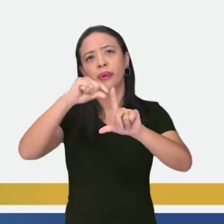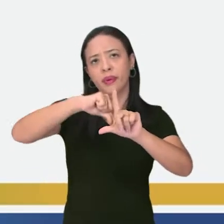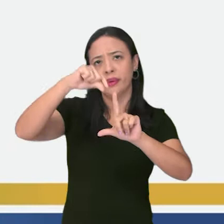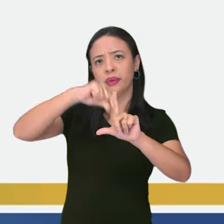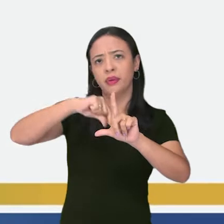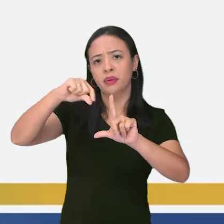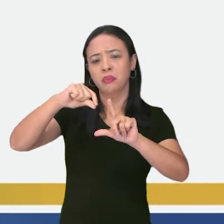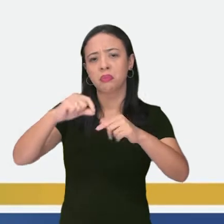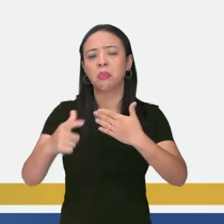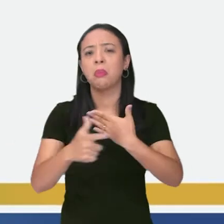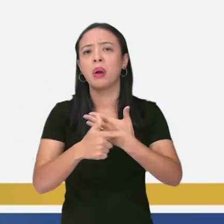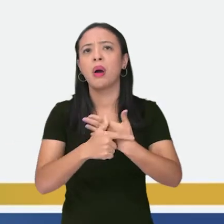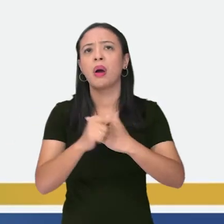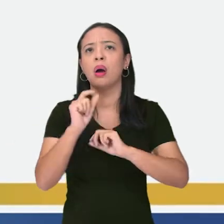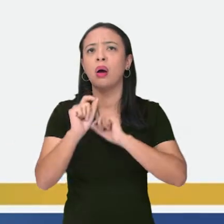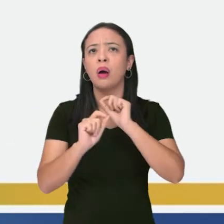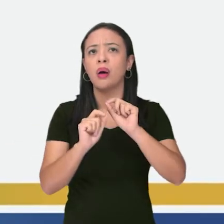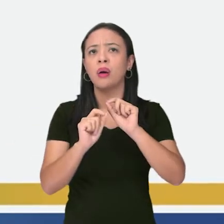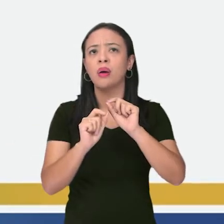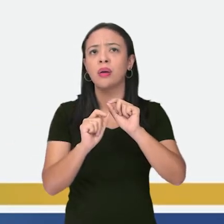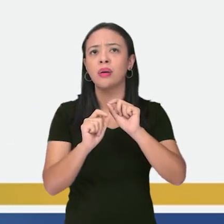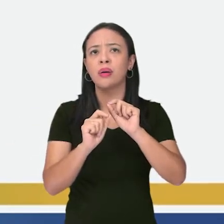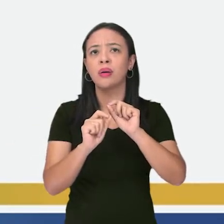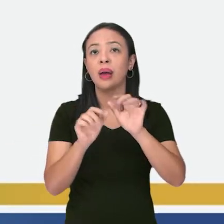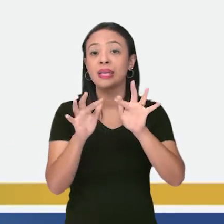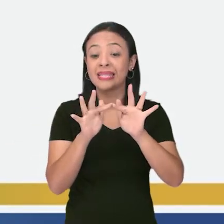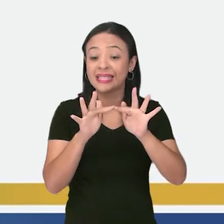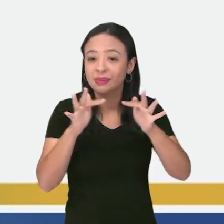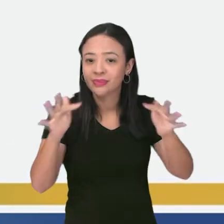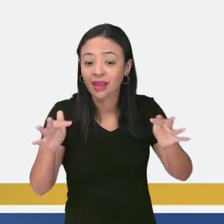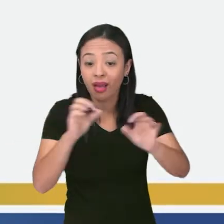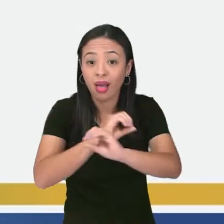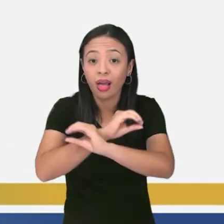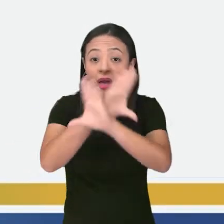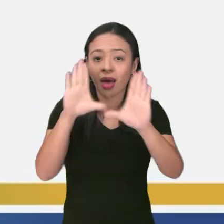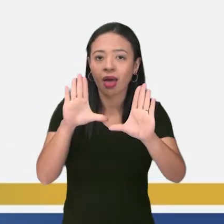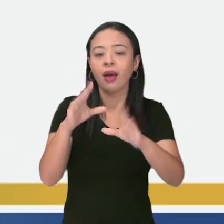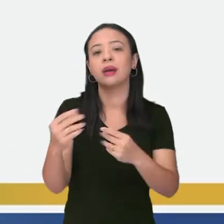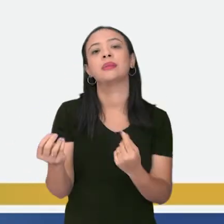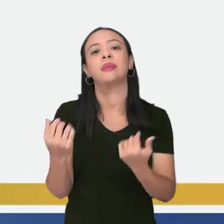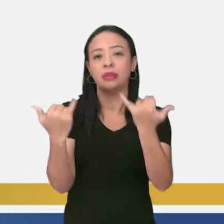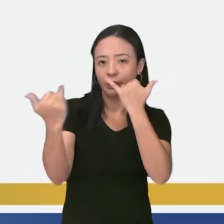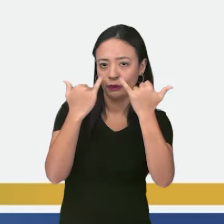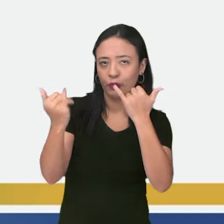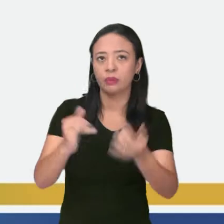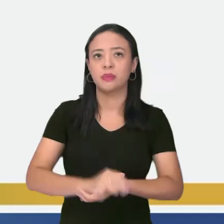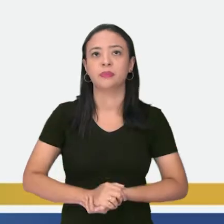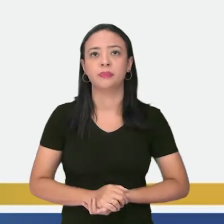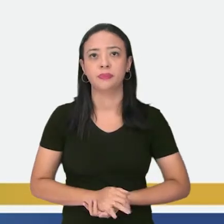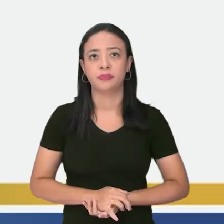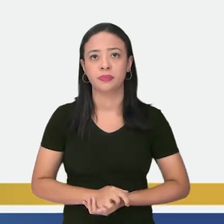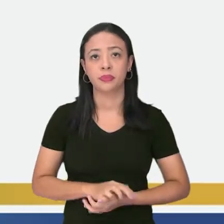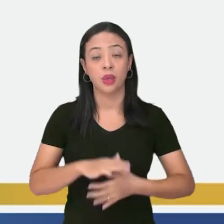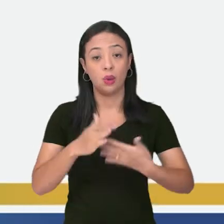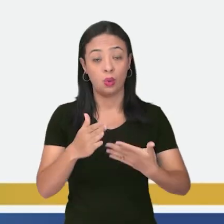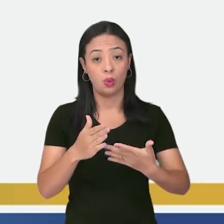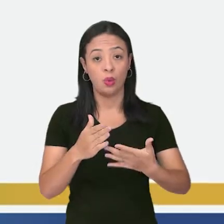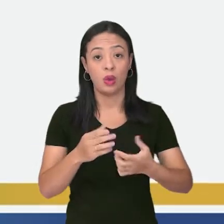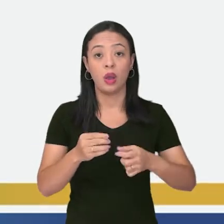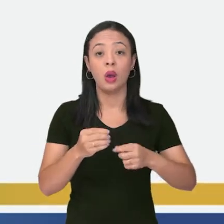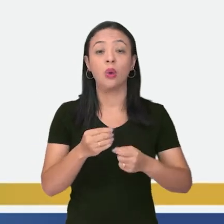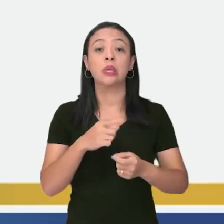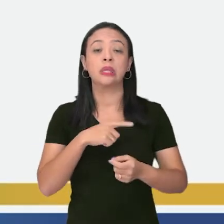Objetivos, simplicidades, clareza e veracidade. Uma locadora de filme